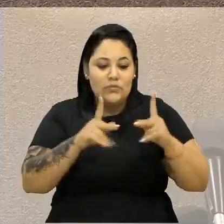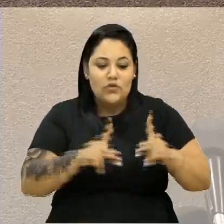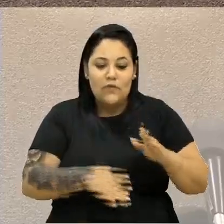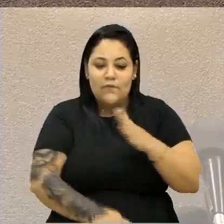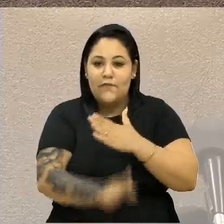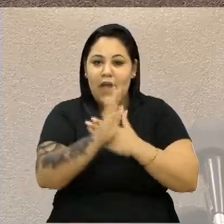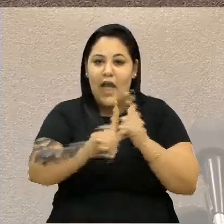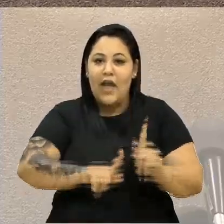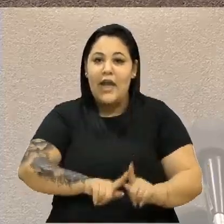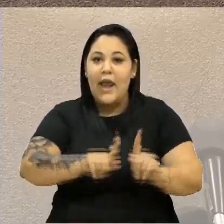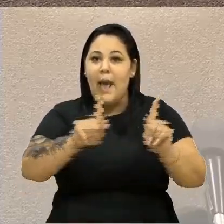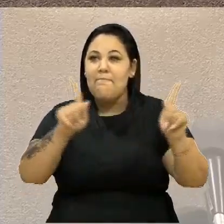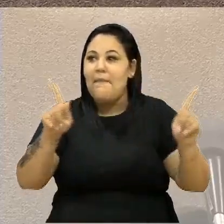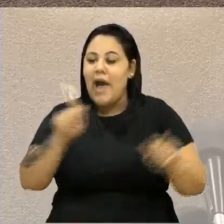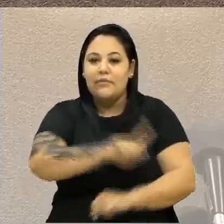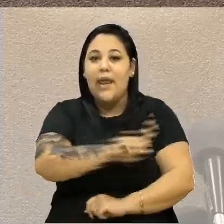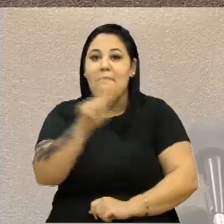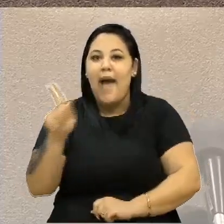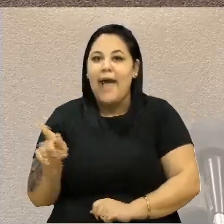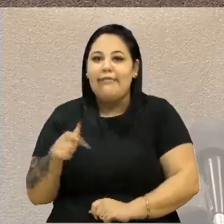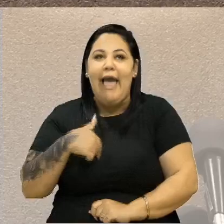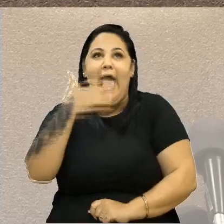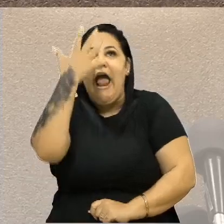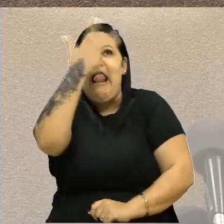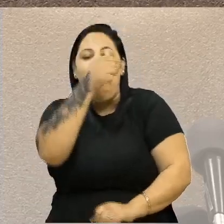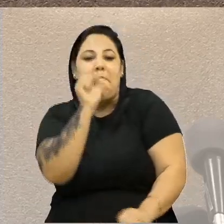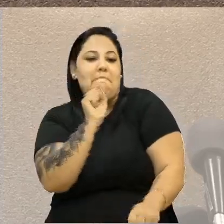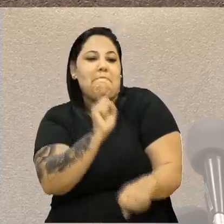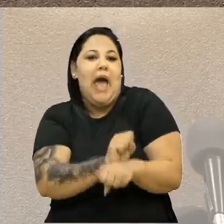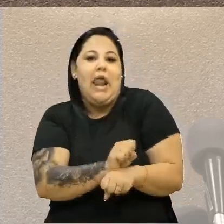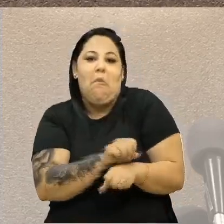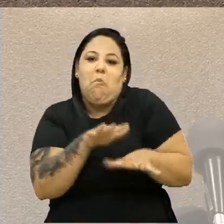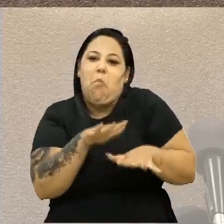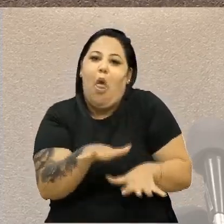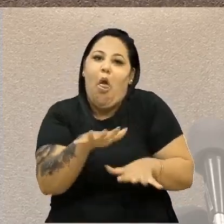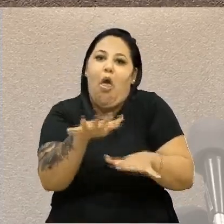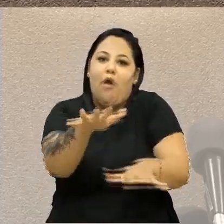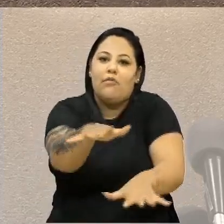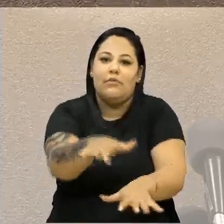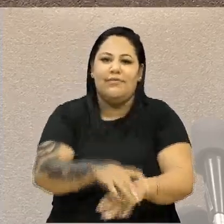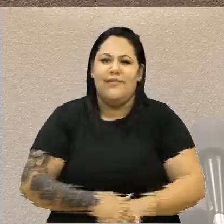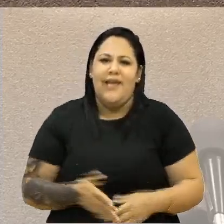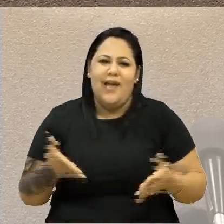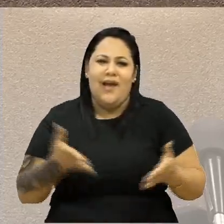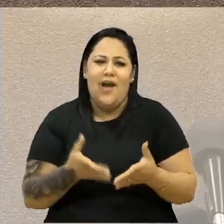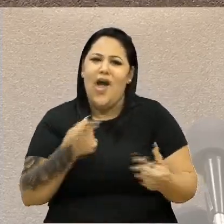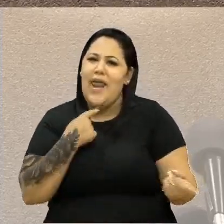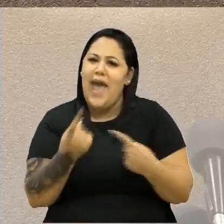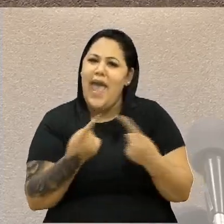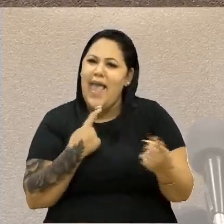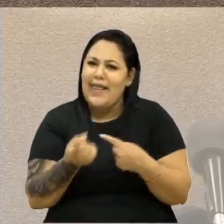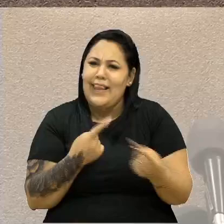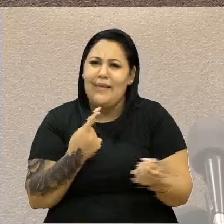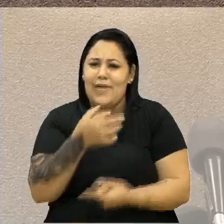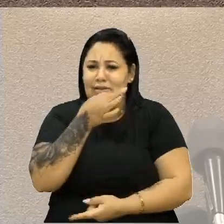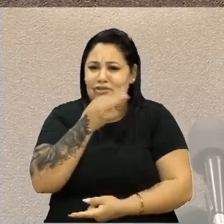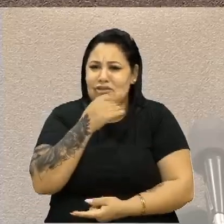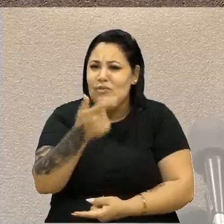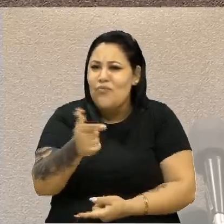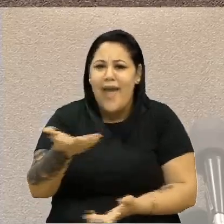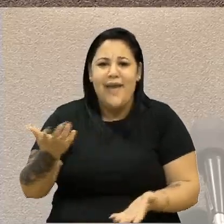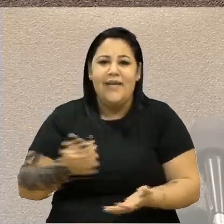lindo quando para o trânsito, quando muda a cidade, para fazer um evento, reclama que Caxias não tem, e quando Caxias tem eventos como esse, as